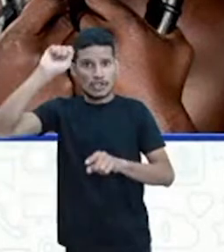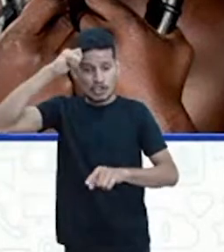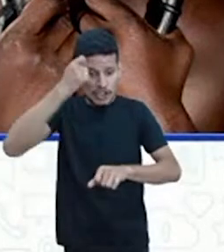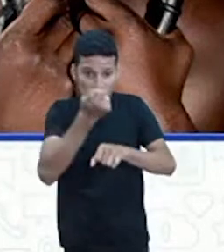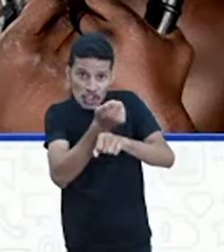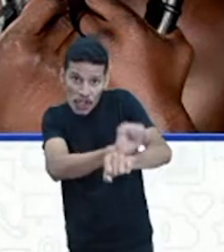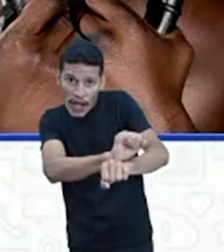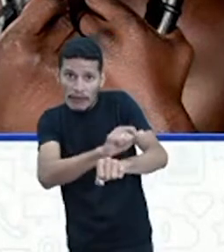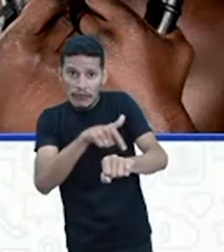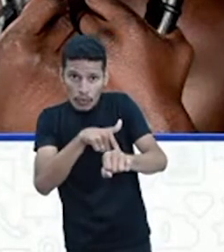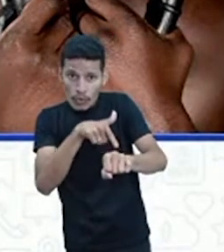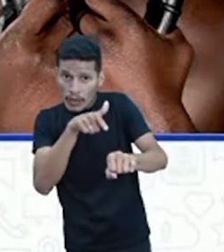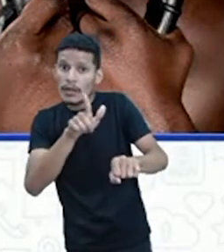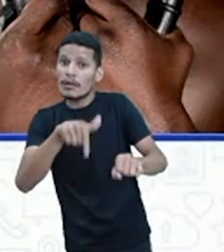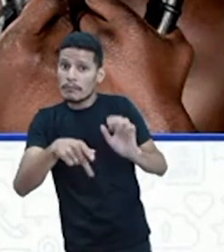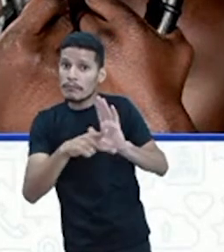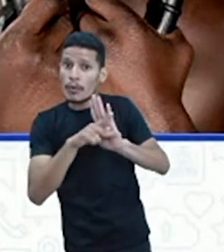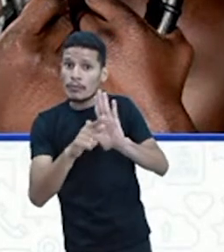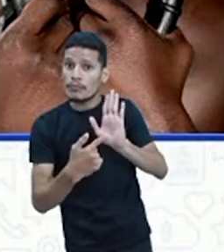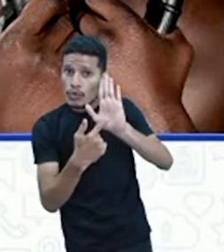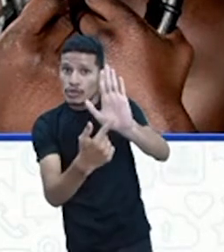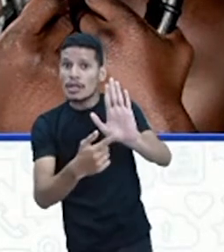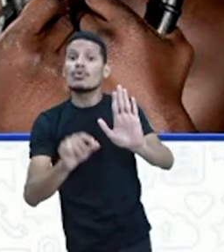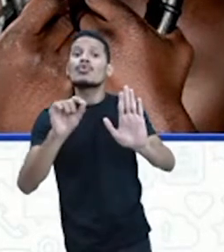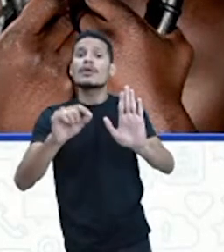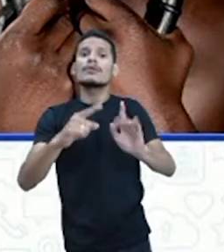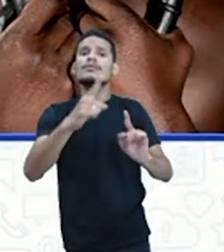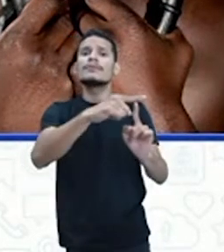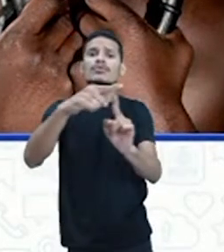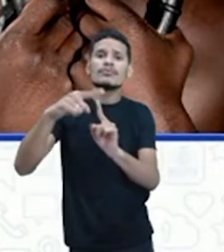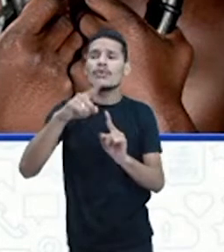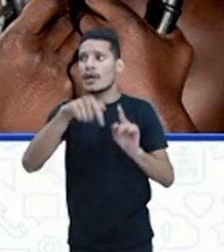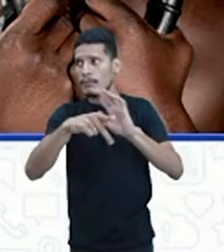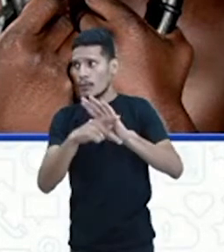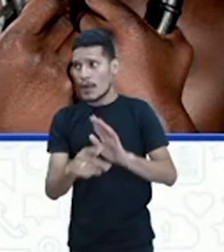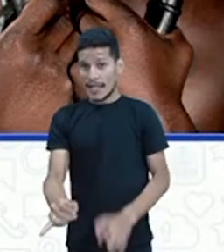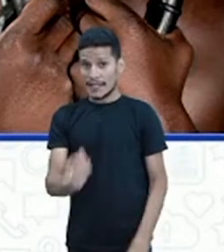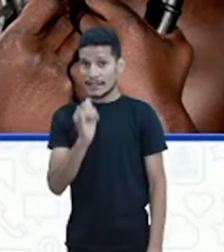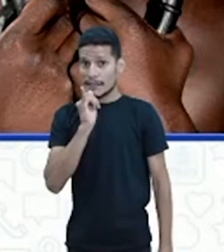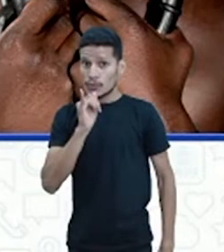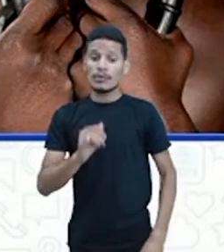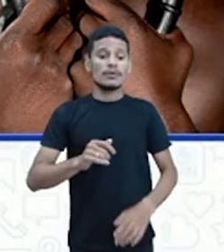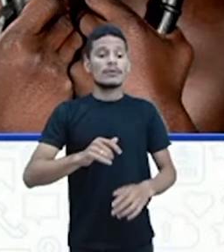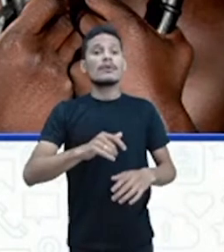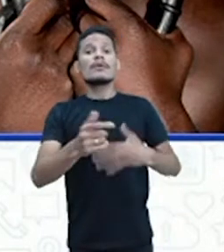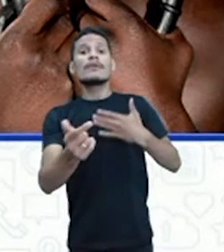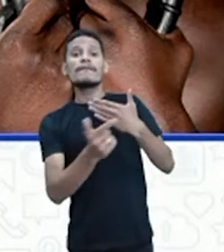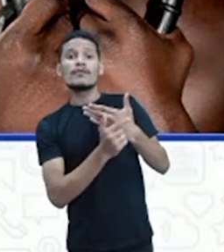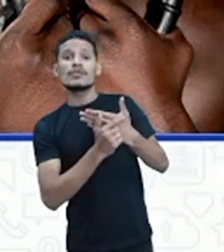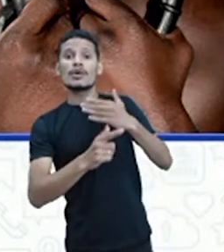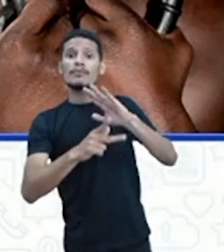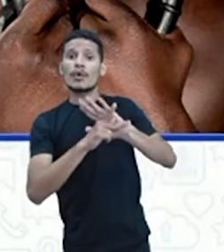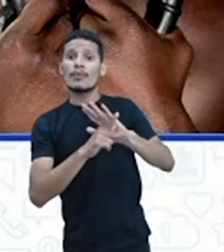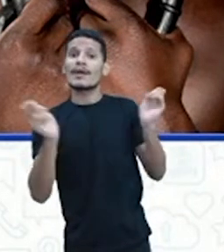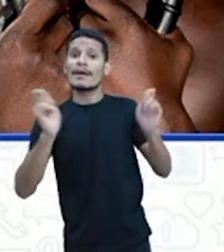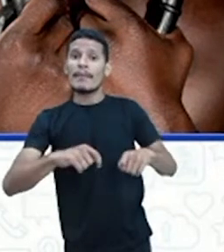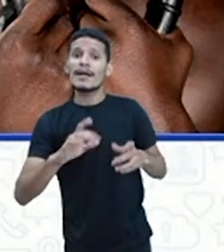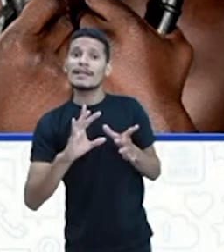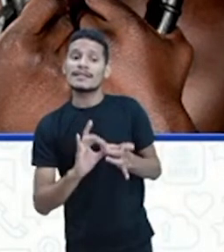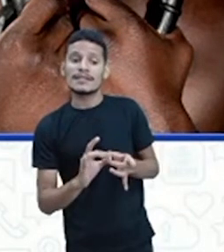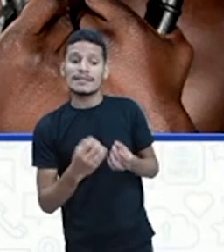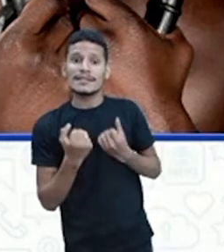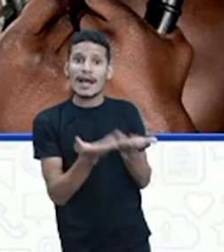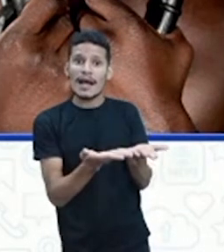por isso que eu trouxe esses estereótipos, são um exemplo dos únicos papéis permitidos, dados a